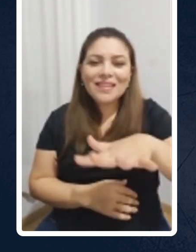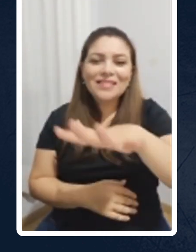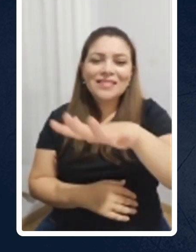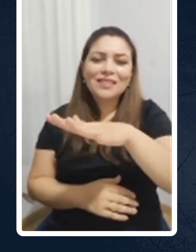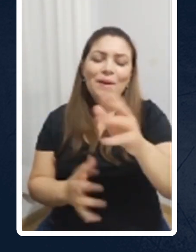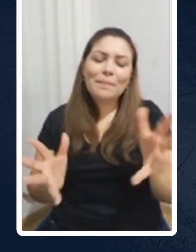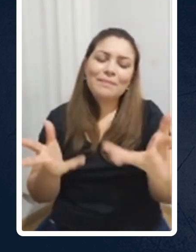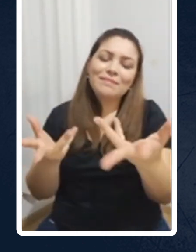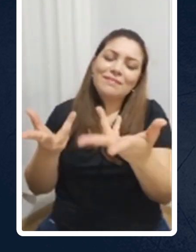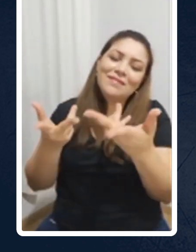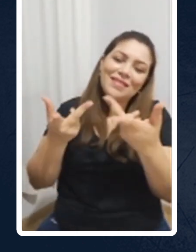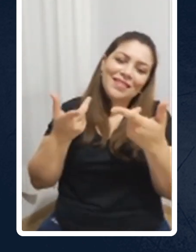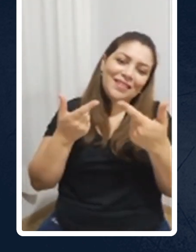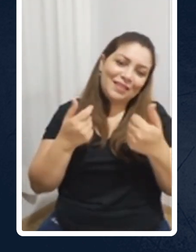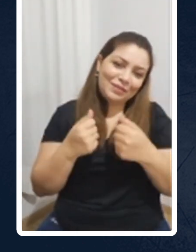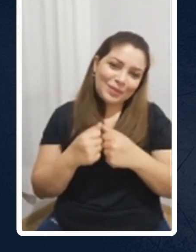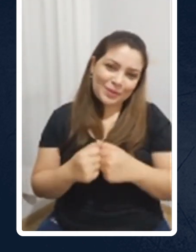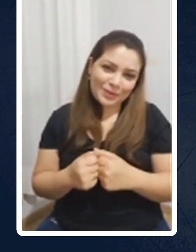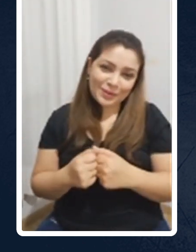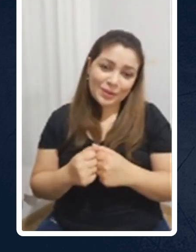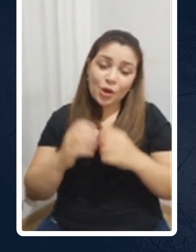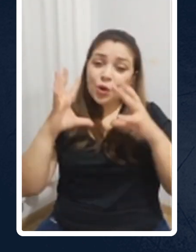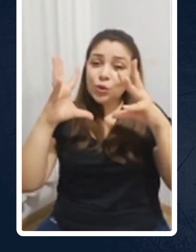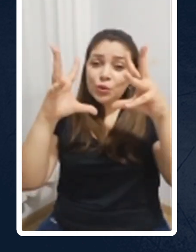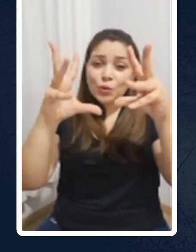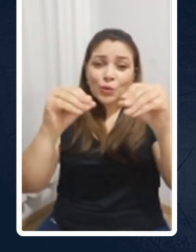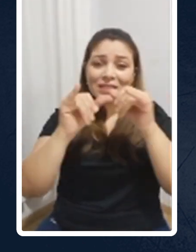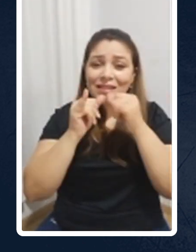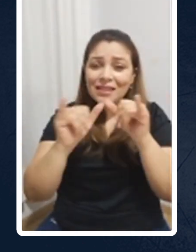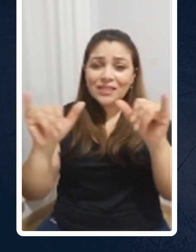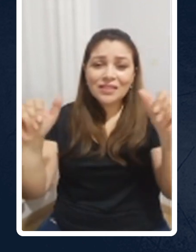com todos os olhares e todas as energias